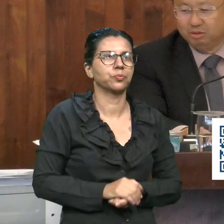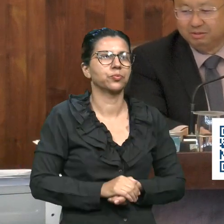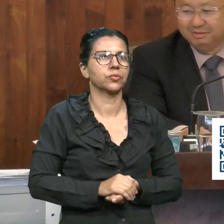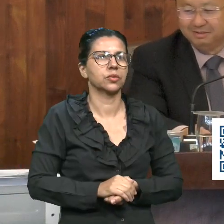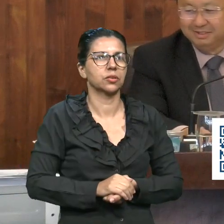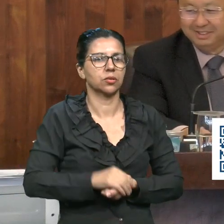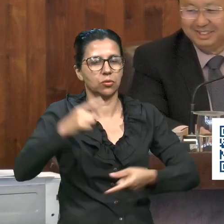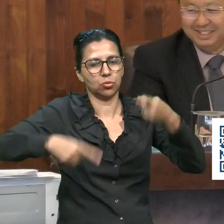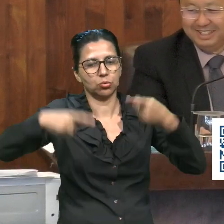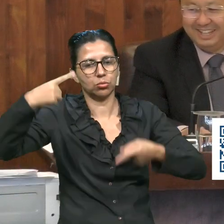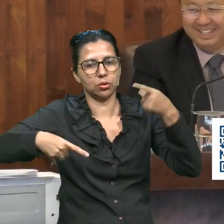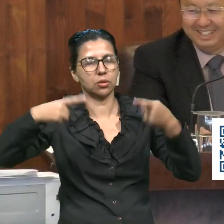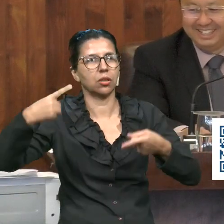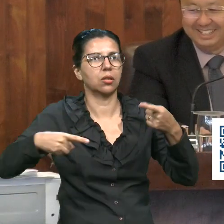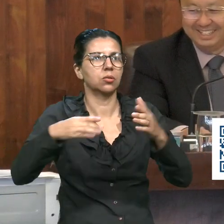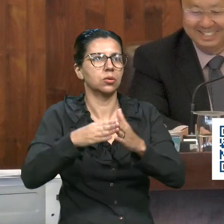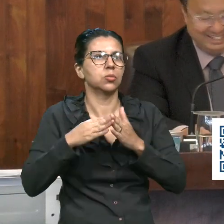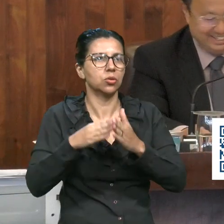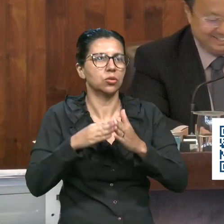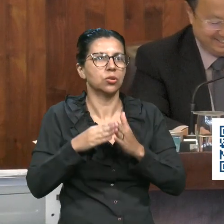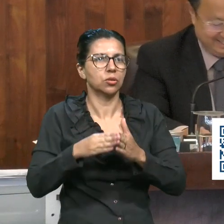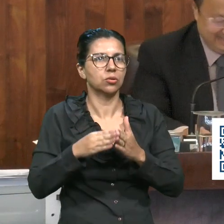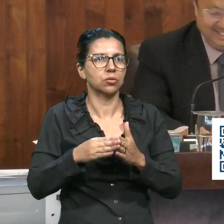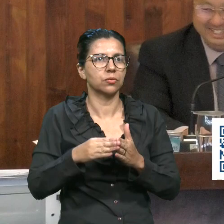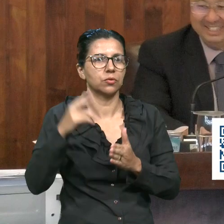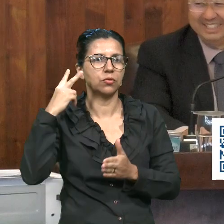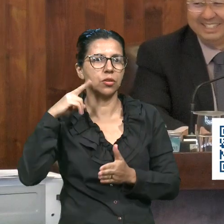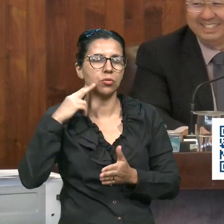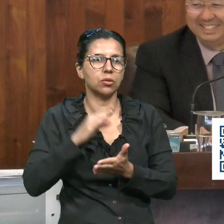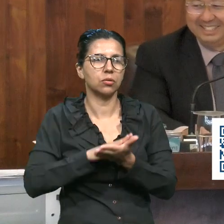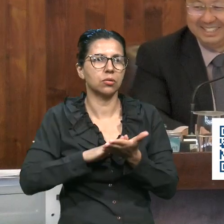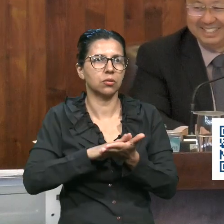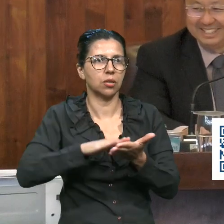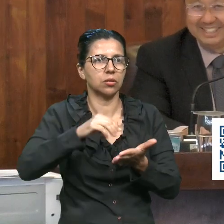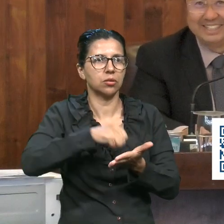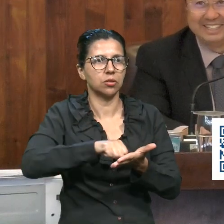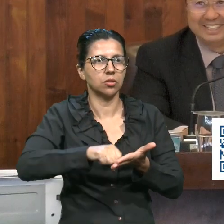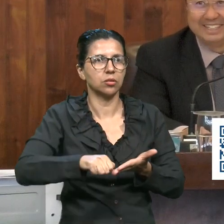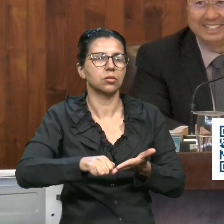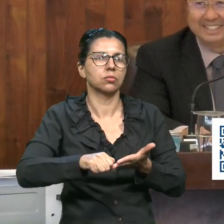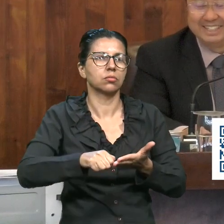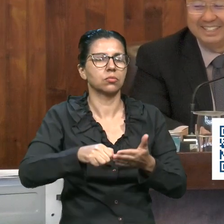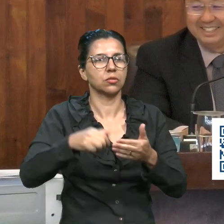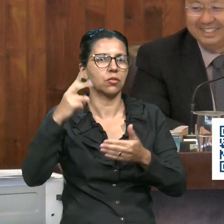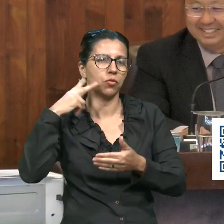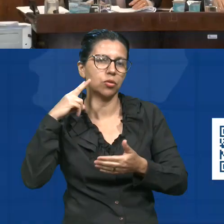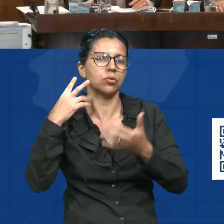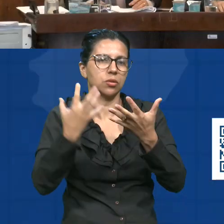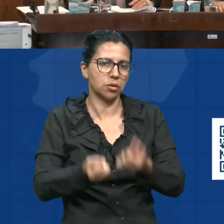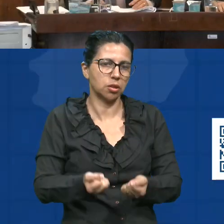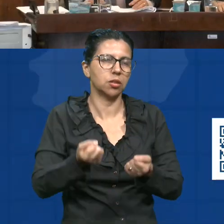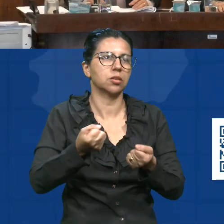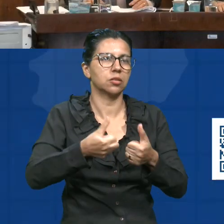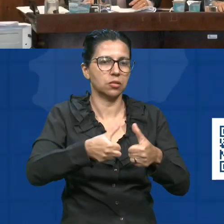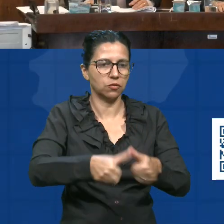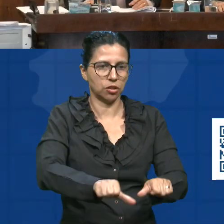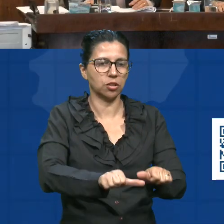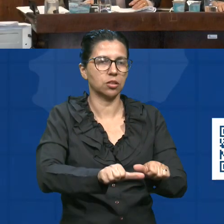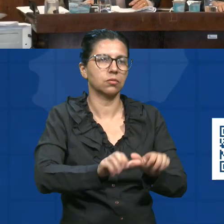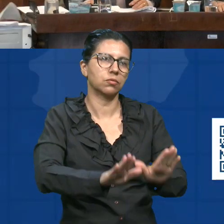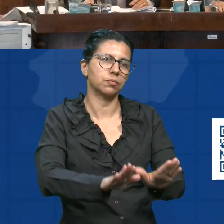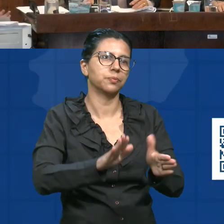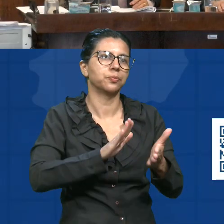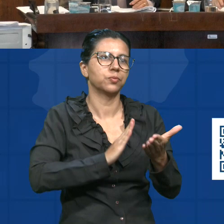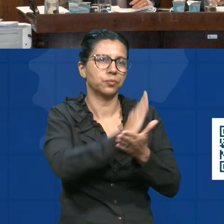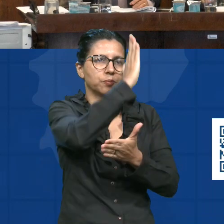requerimento. Não havendo vereadores inscritos, está em discussão, está em votação. Os vereadores que estão favoráveis permaneçam como se encontram.